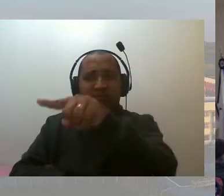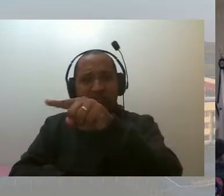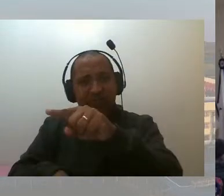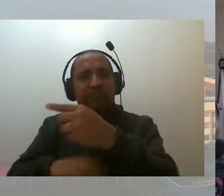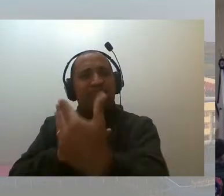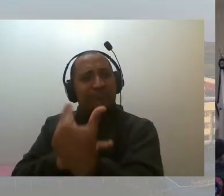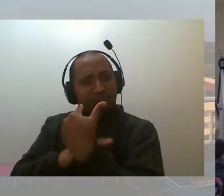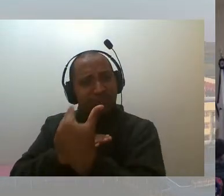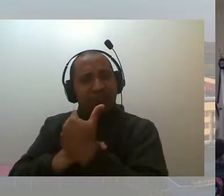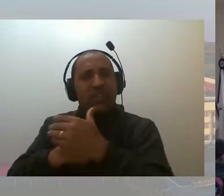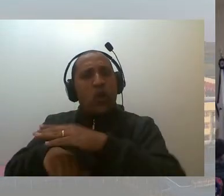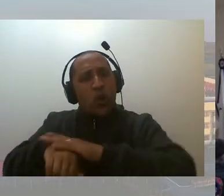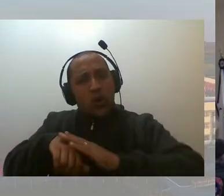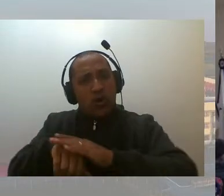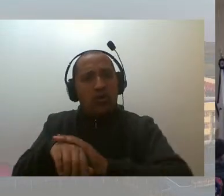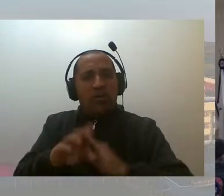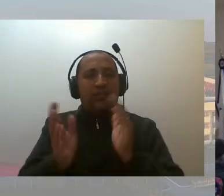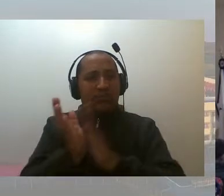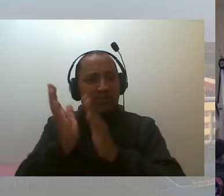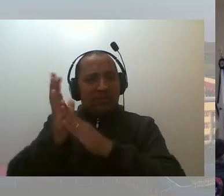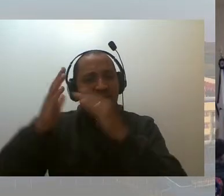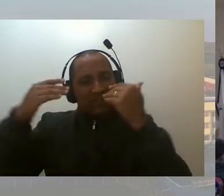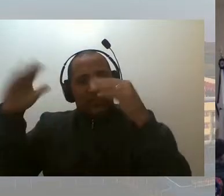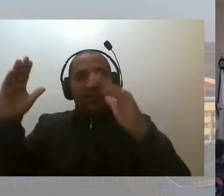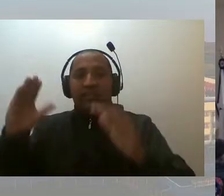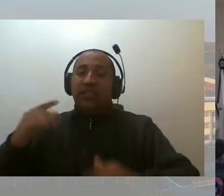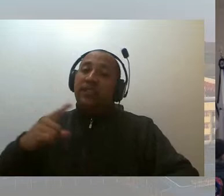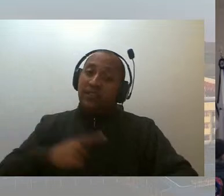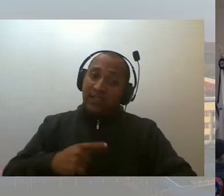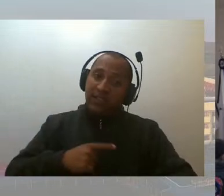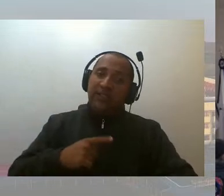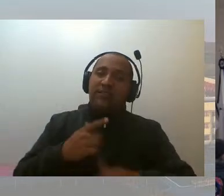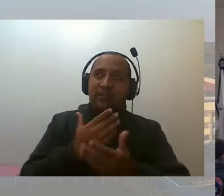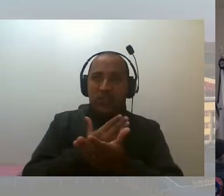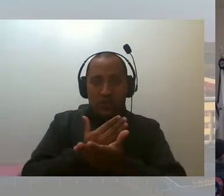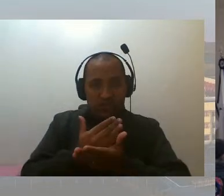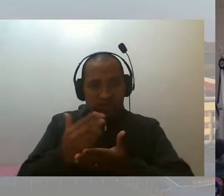que foi lindo fazer essa homenagem. E, enfim, eu comecei